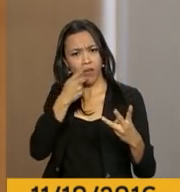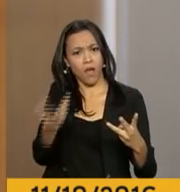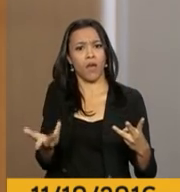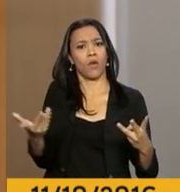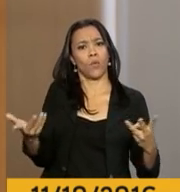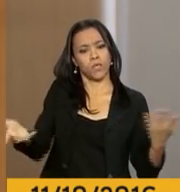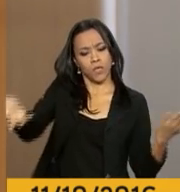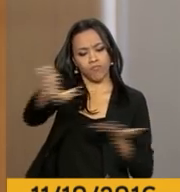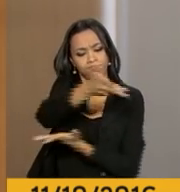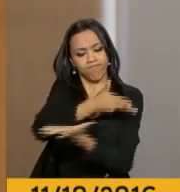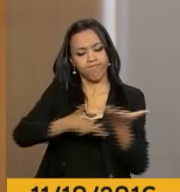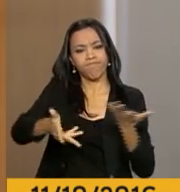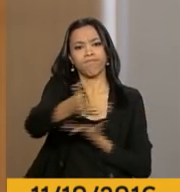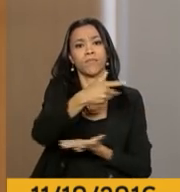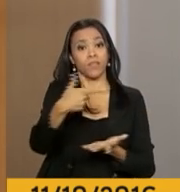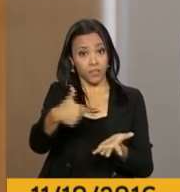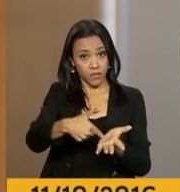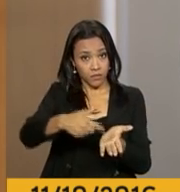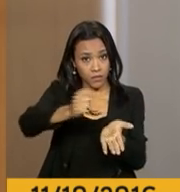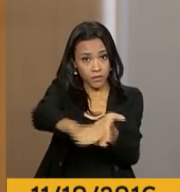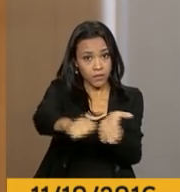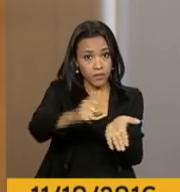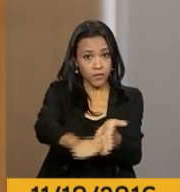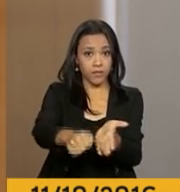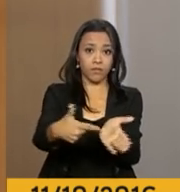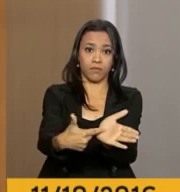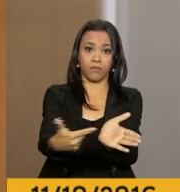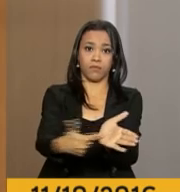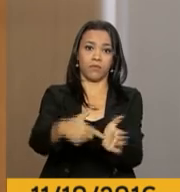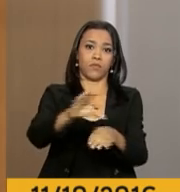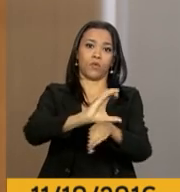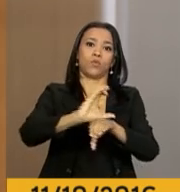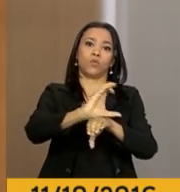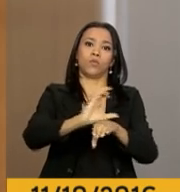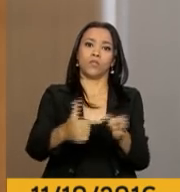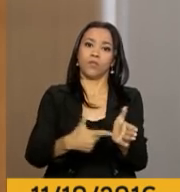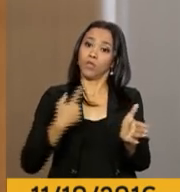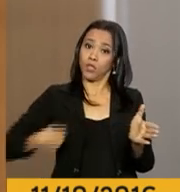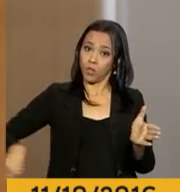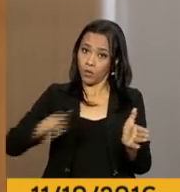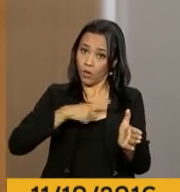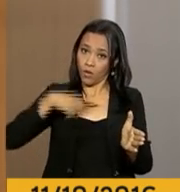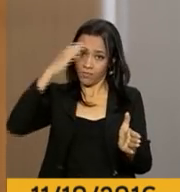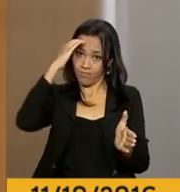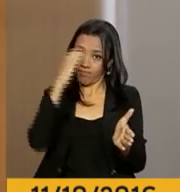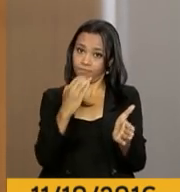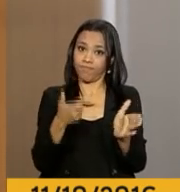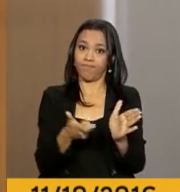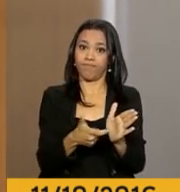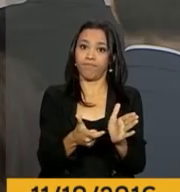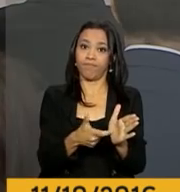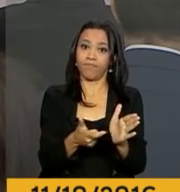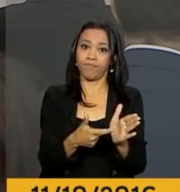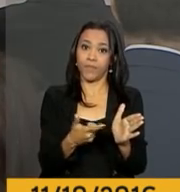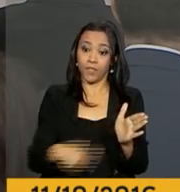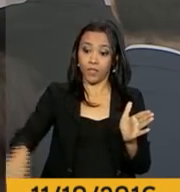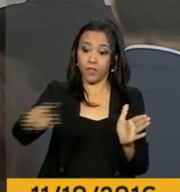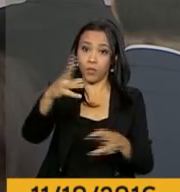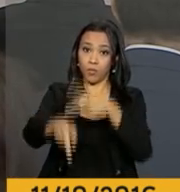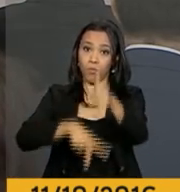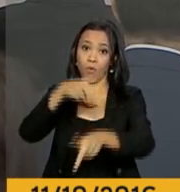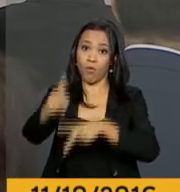é o que está literalmente escrito no texto constitucional nós prestamos obediência àquilo que o